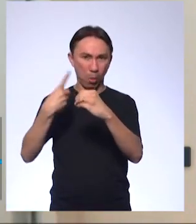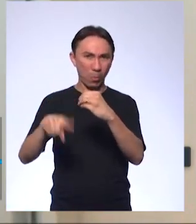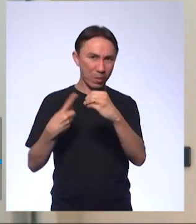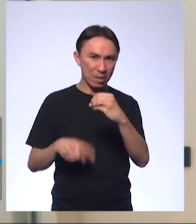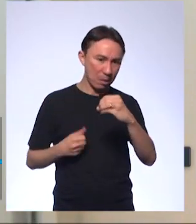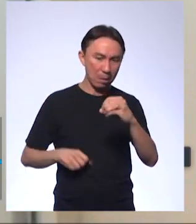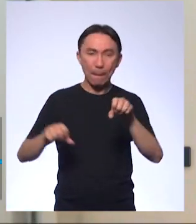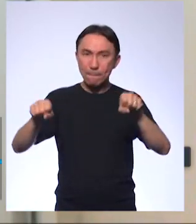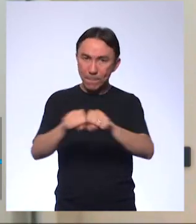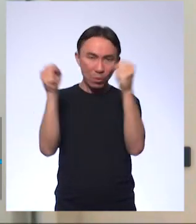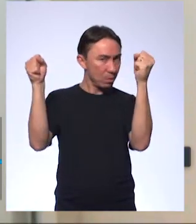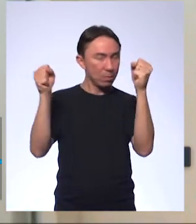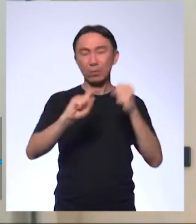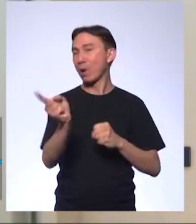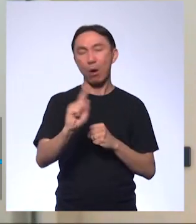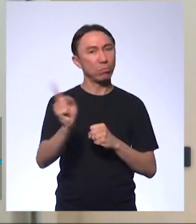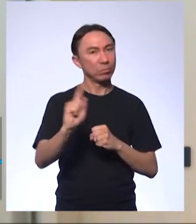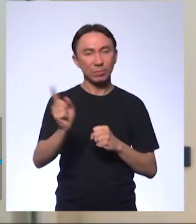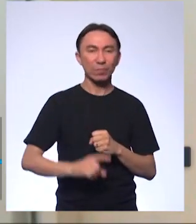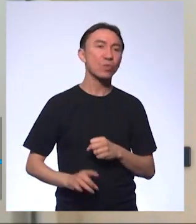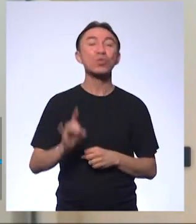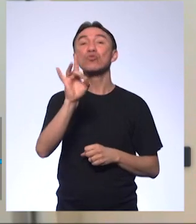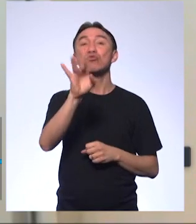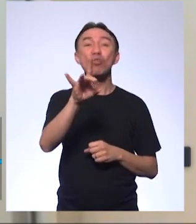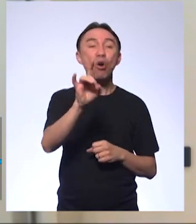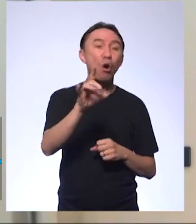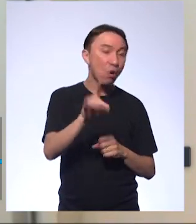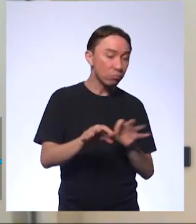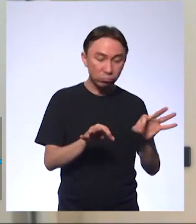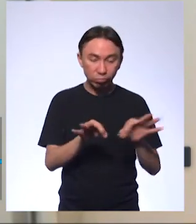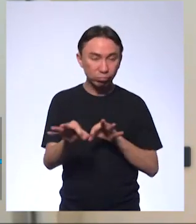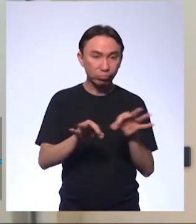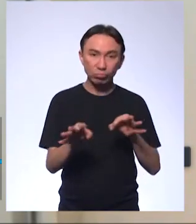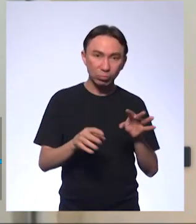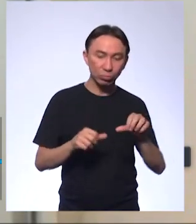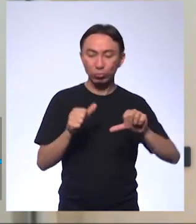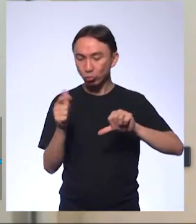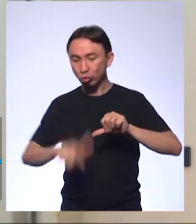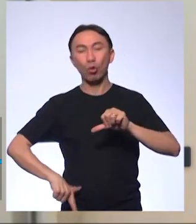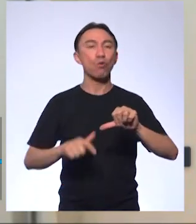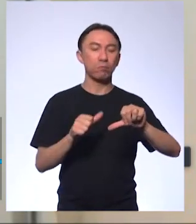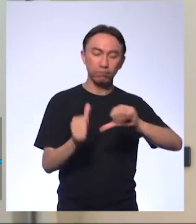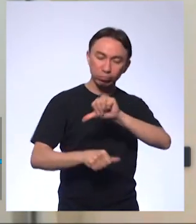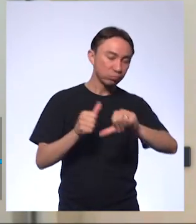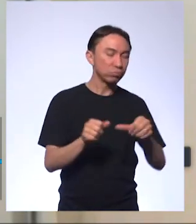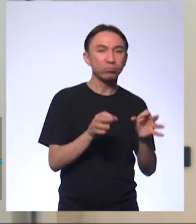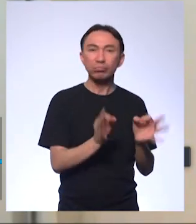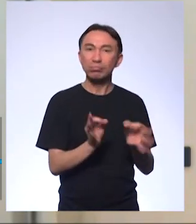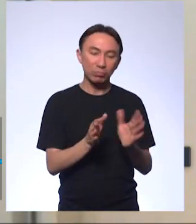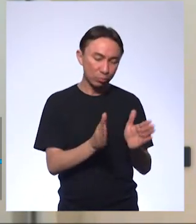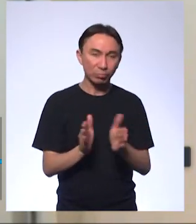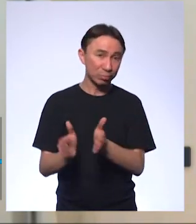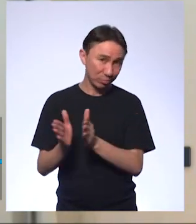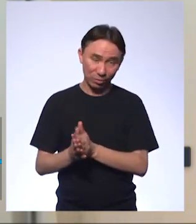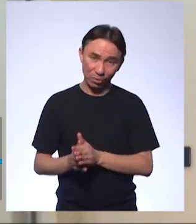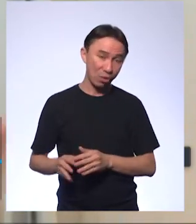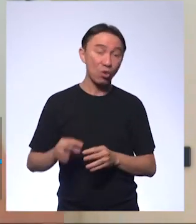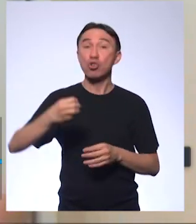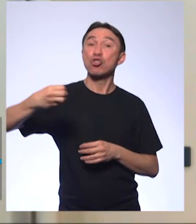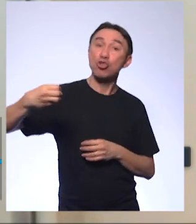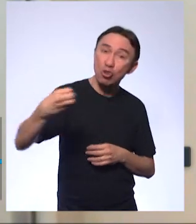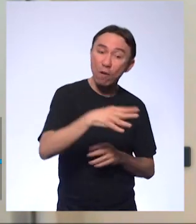dos átomos. Assim como nós já vimos lá na primeira série do ensino médio, os átomos eles não são destruídos numa